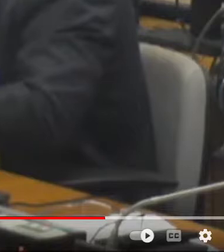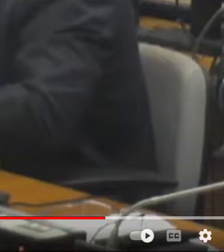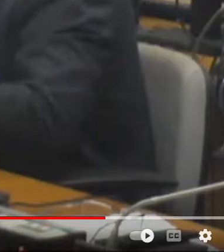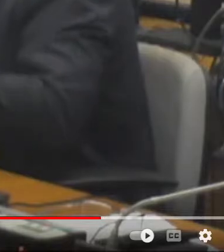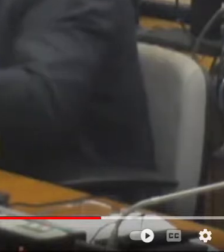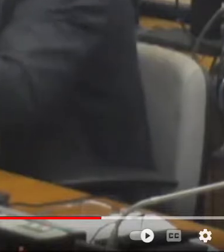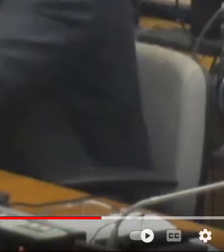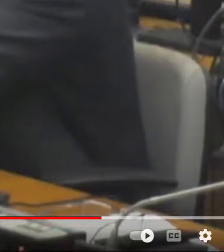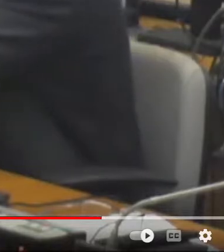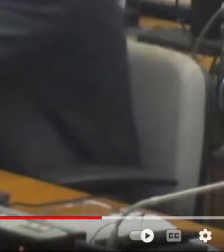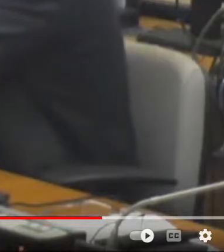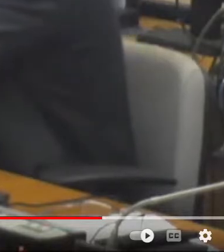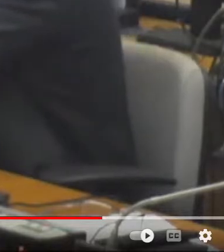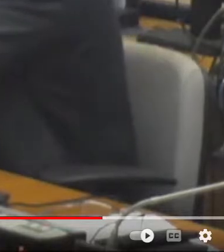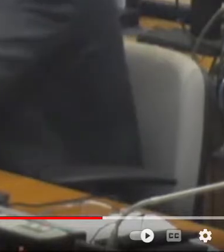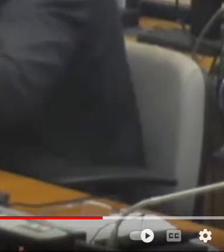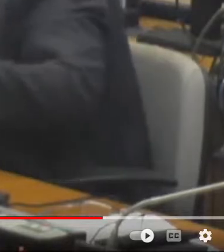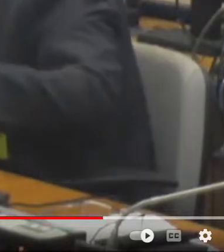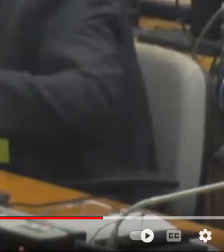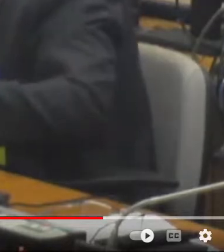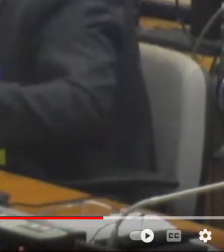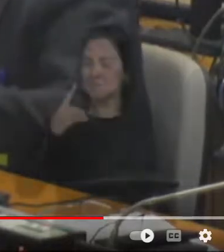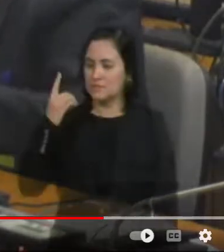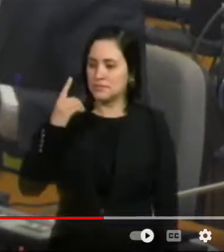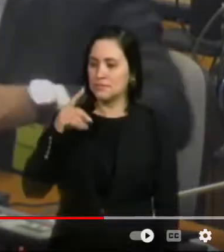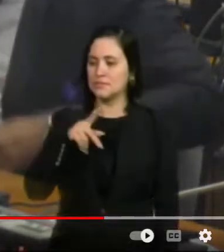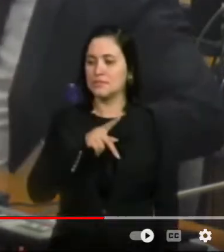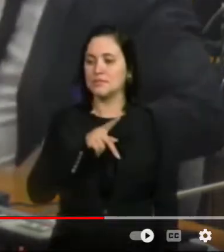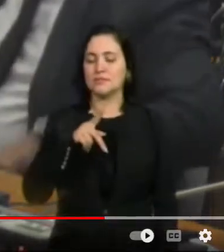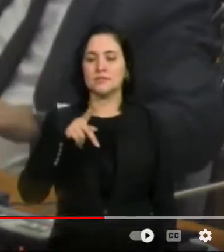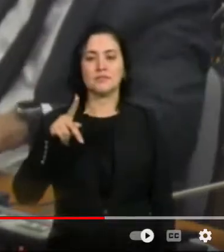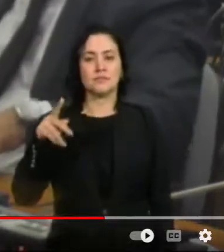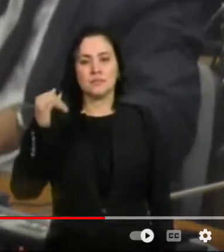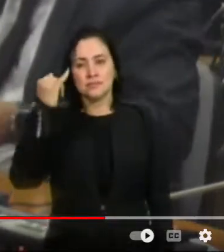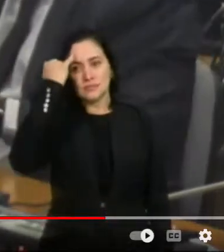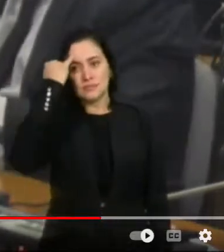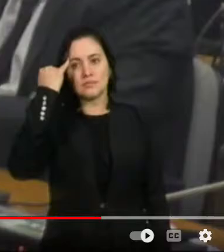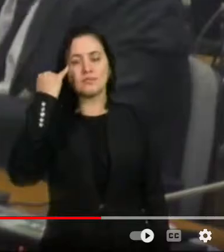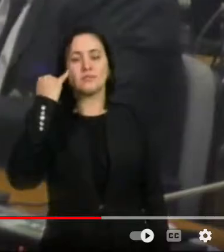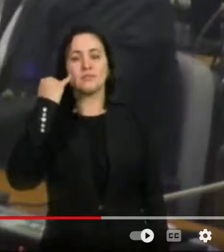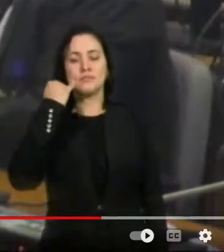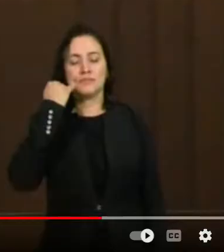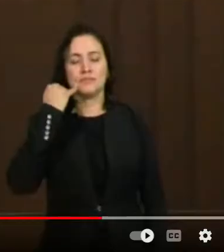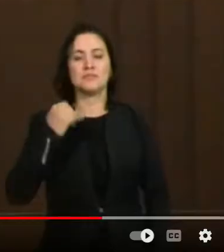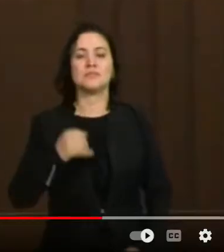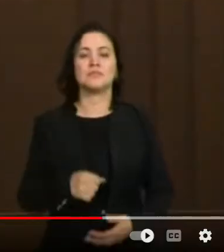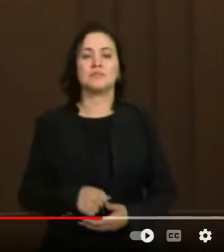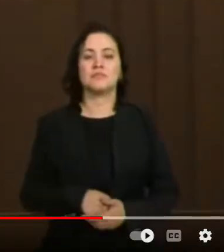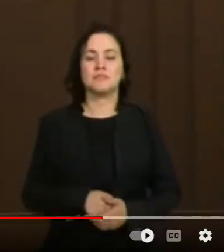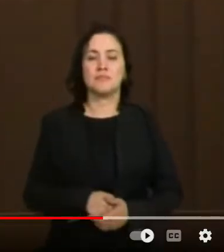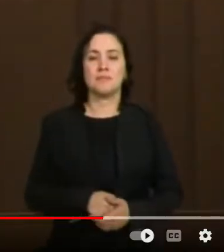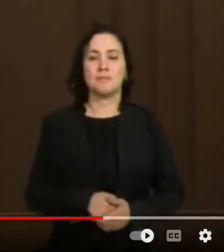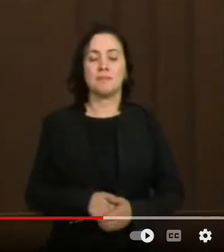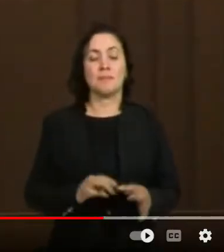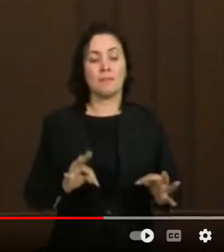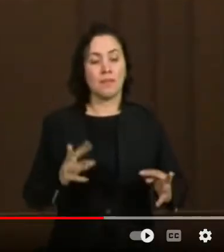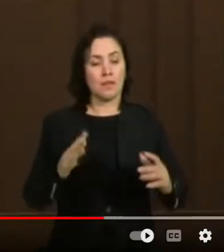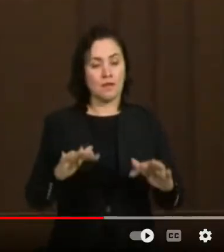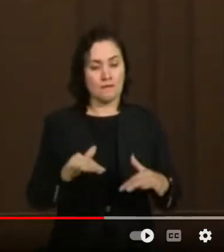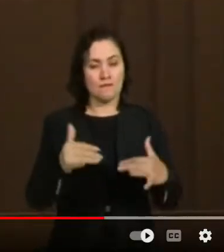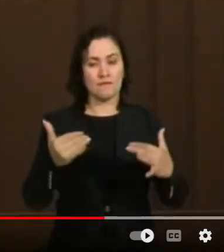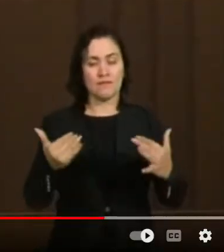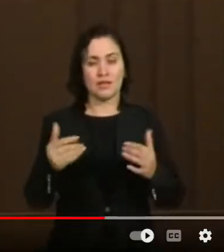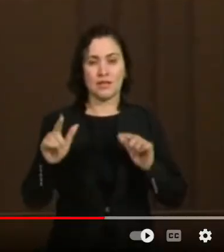Senhora deputada, presidente Iracema, senhores deputados, deputadas, todos que nos assistem pela